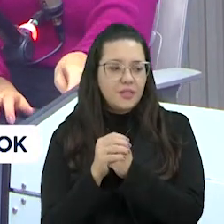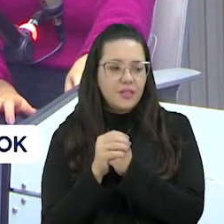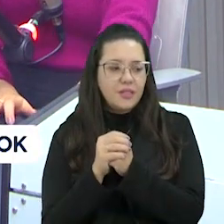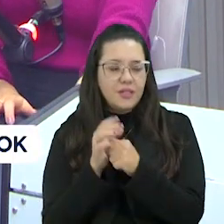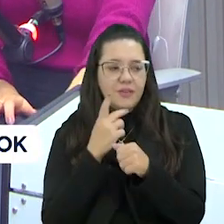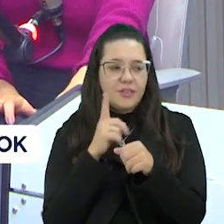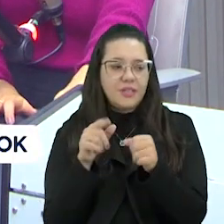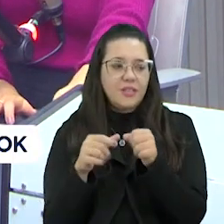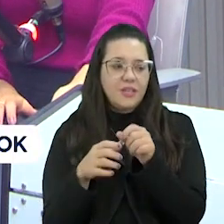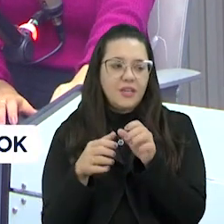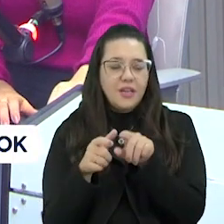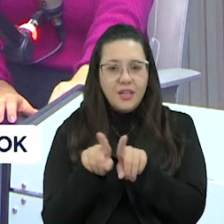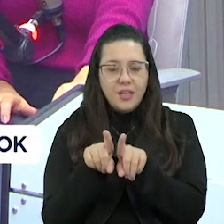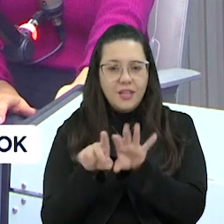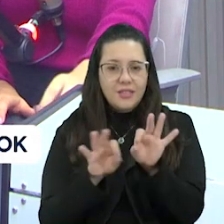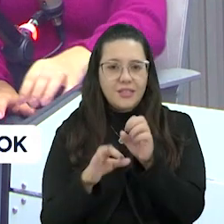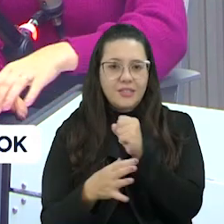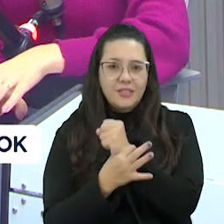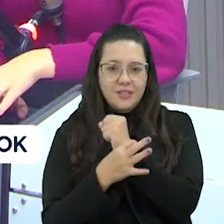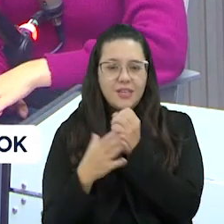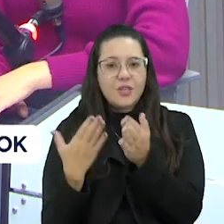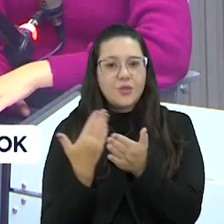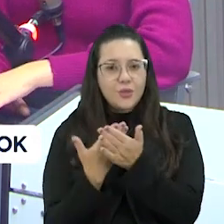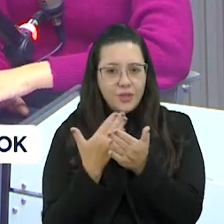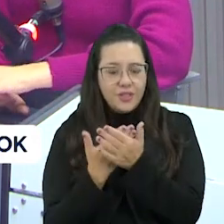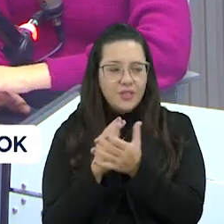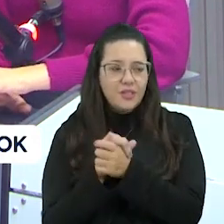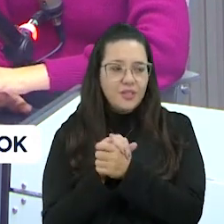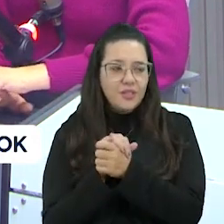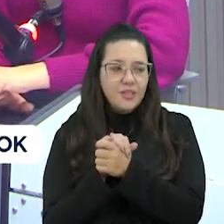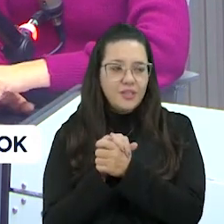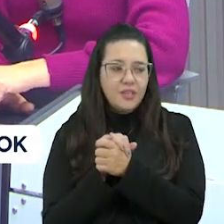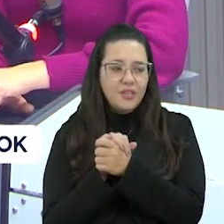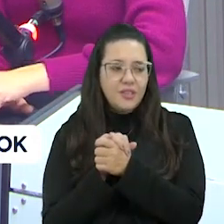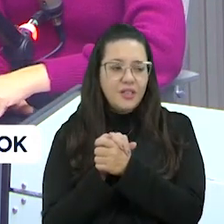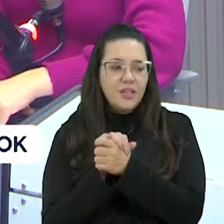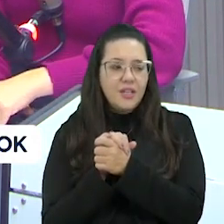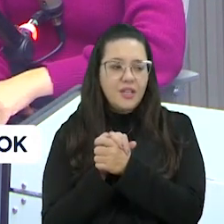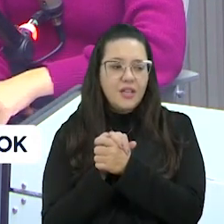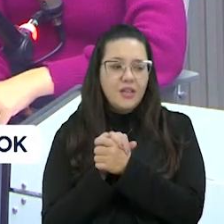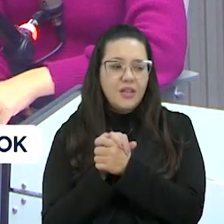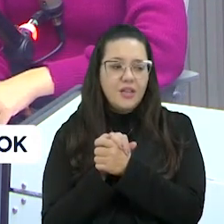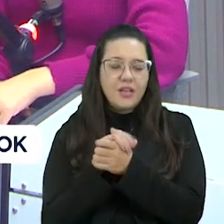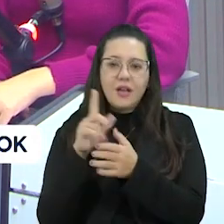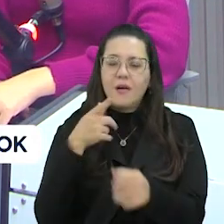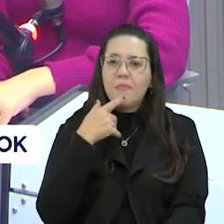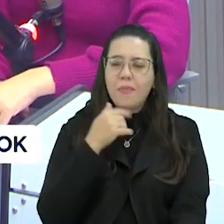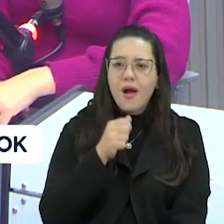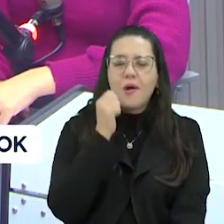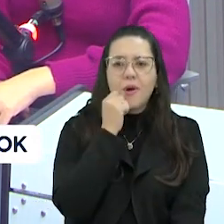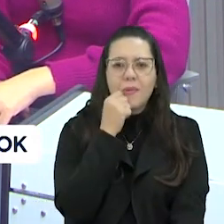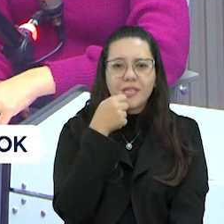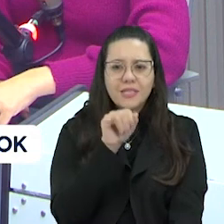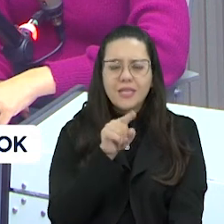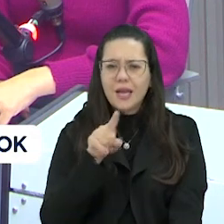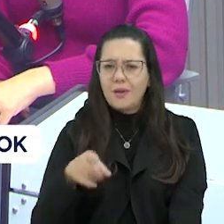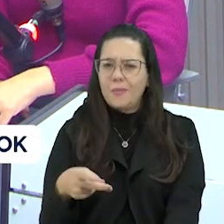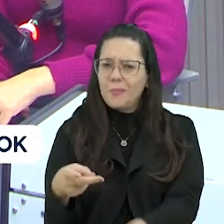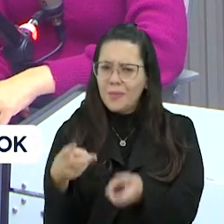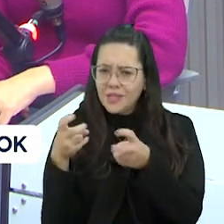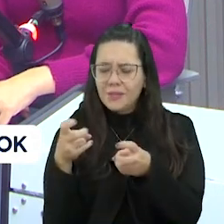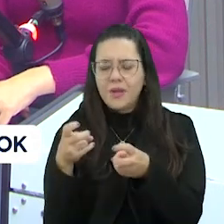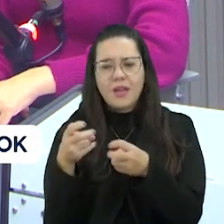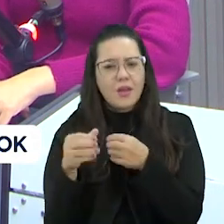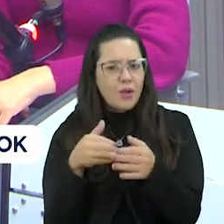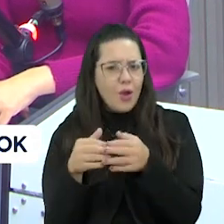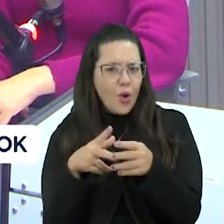questão da segurança nas escolas, é muito importante a gente falar sobre o envolvimento da família, né? Sim. Os pais que perceberem algum comportamento